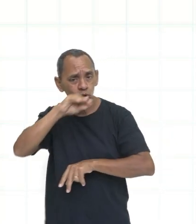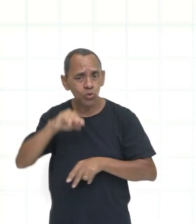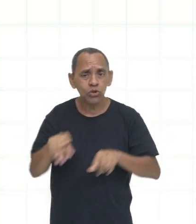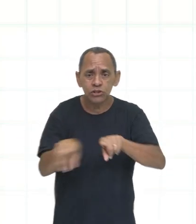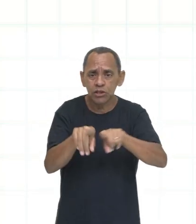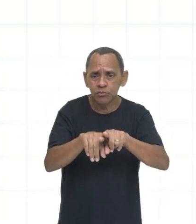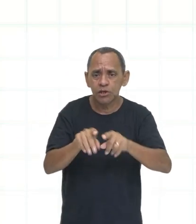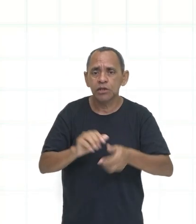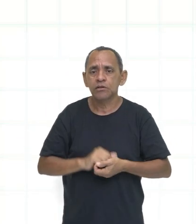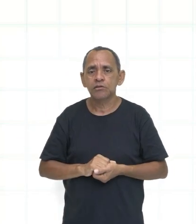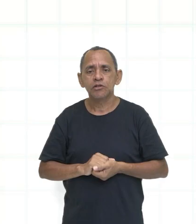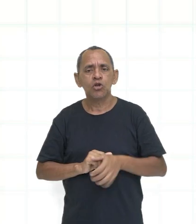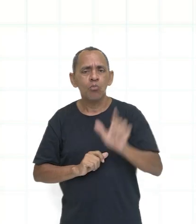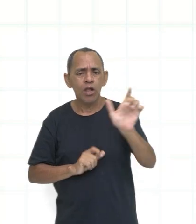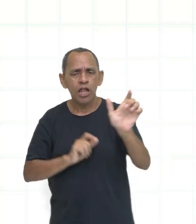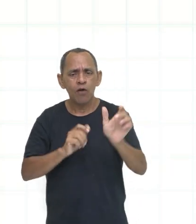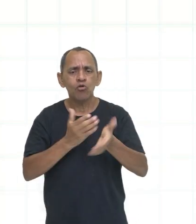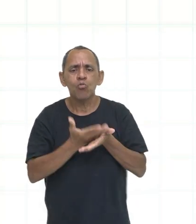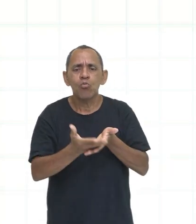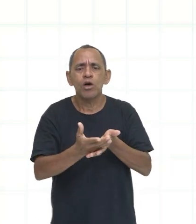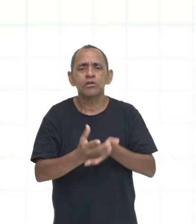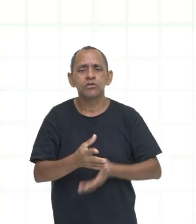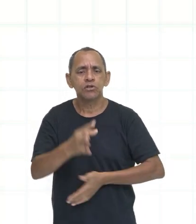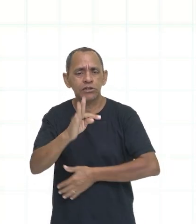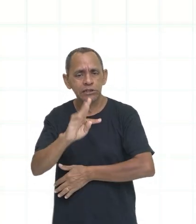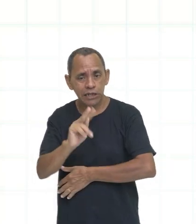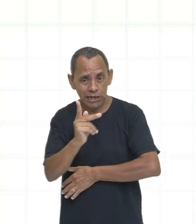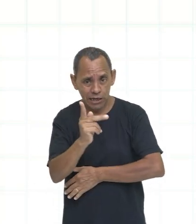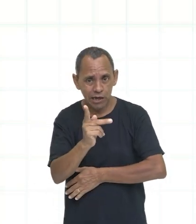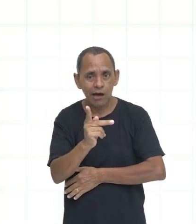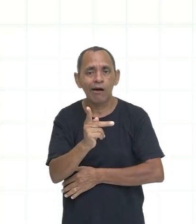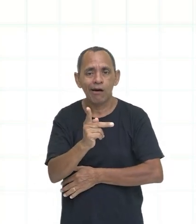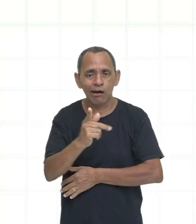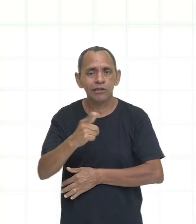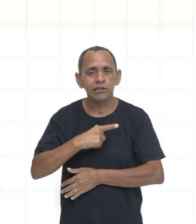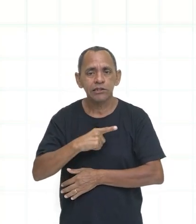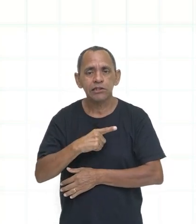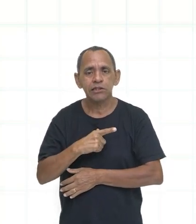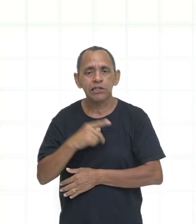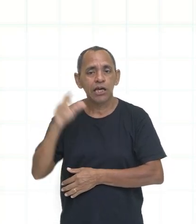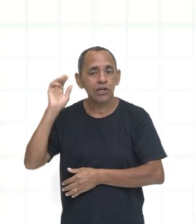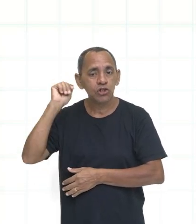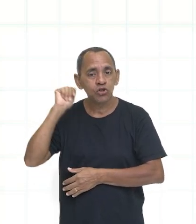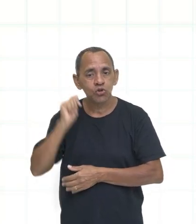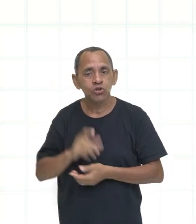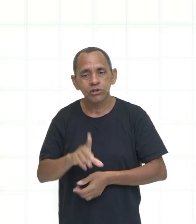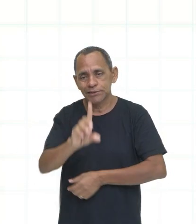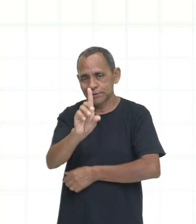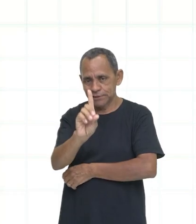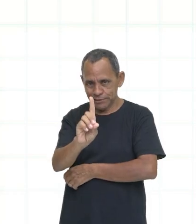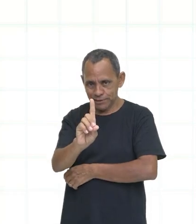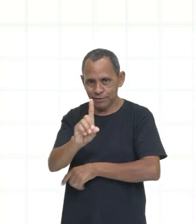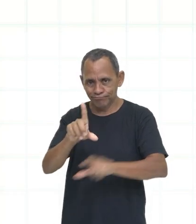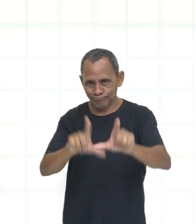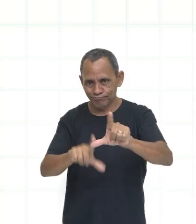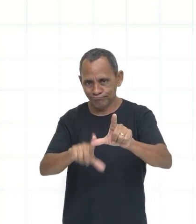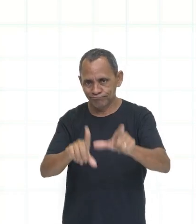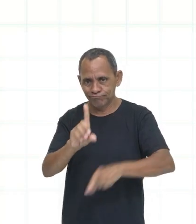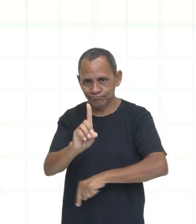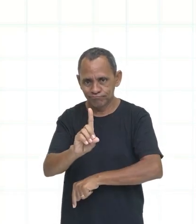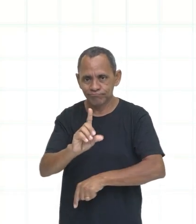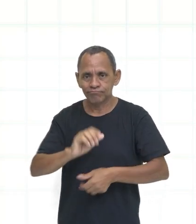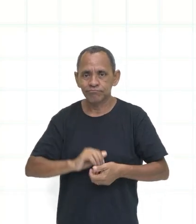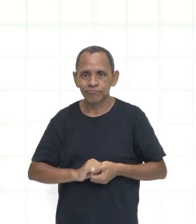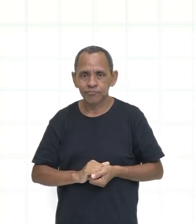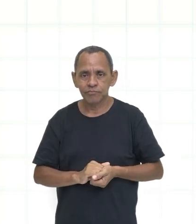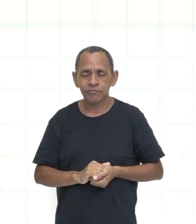com iniciais em TH, né, e especialmente o E ali, eles vão ter som de D, ou algo muito próximo, tá? Por isso que eu digo